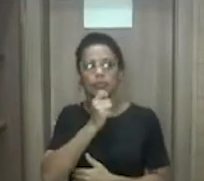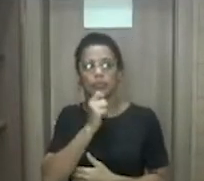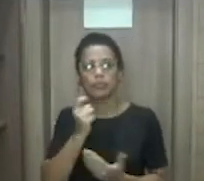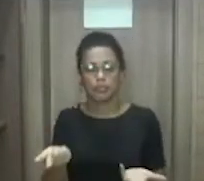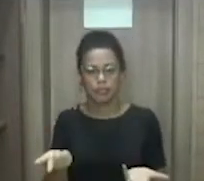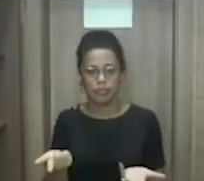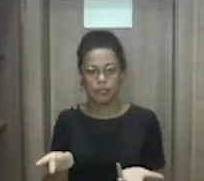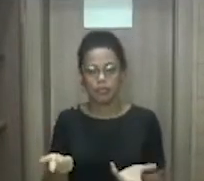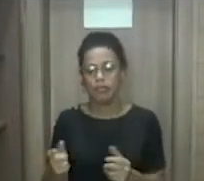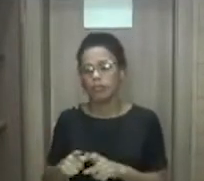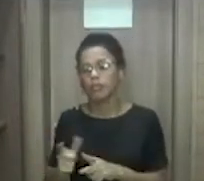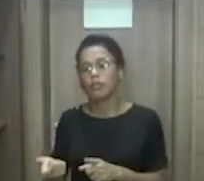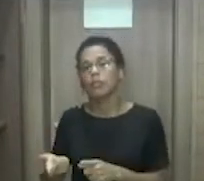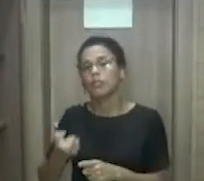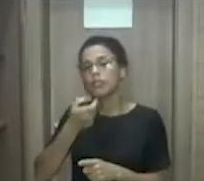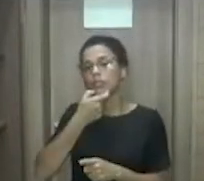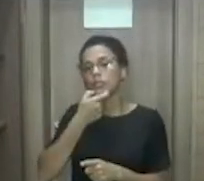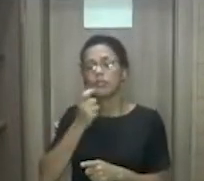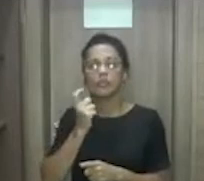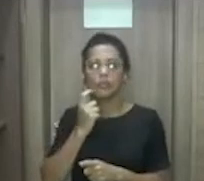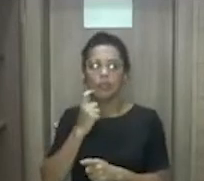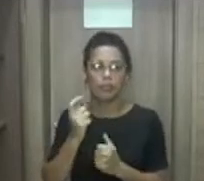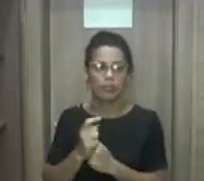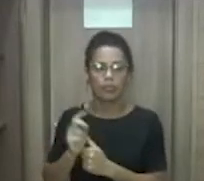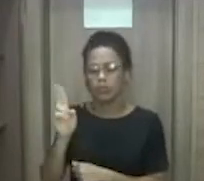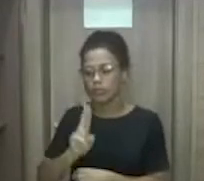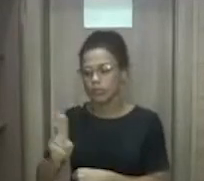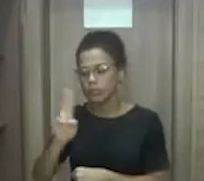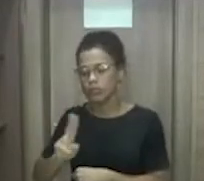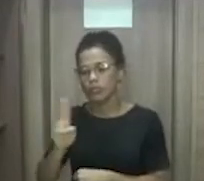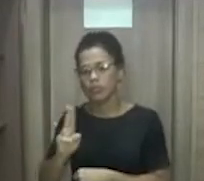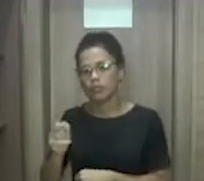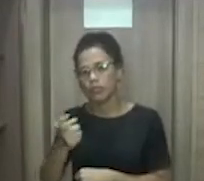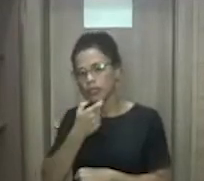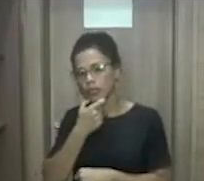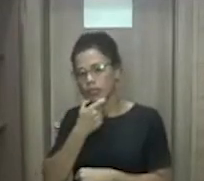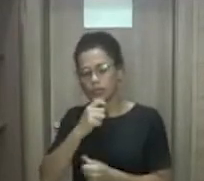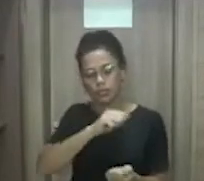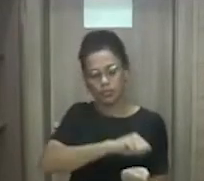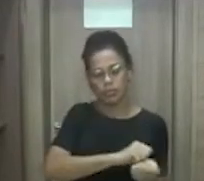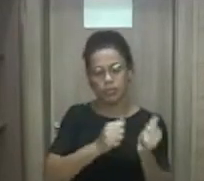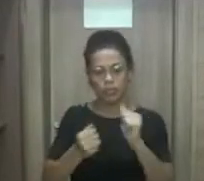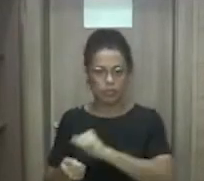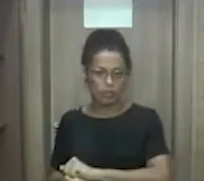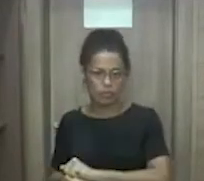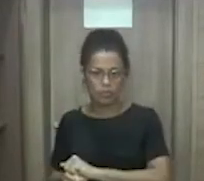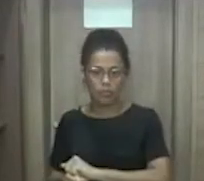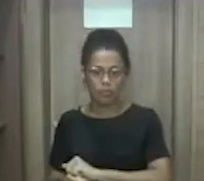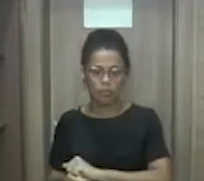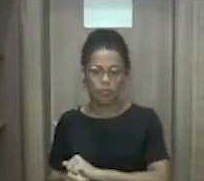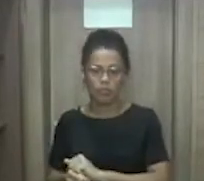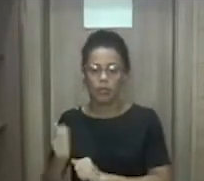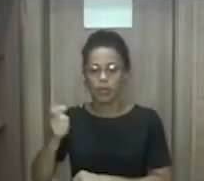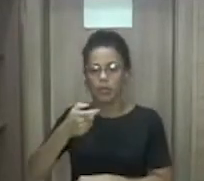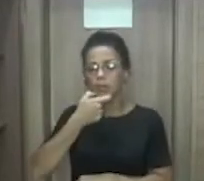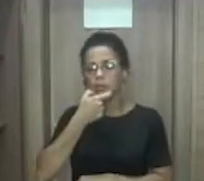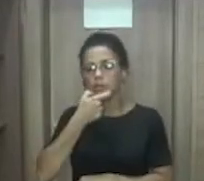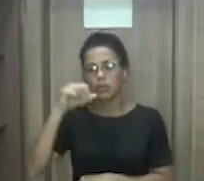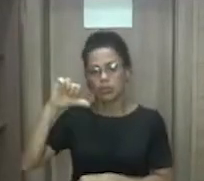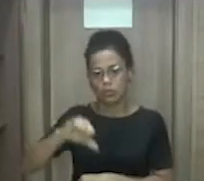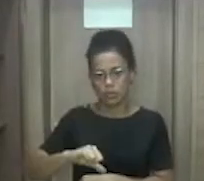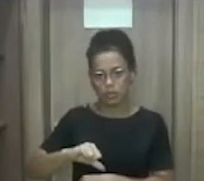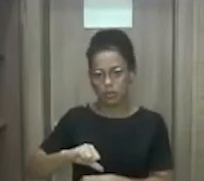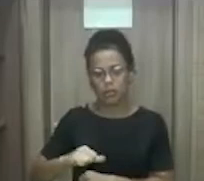aquele aparelho dentário ali, que às vezes quando ele utiliza a prótese, ele não se adapta. Então não é que a prótese está ruim, uma coisa que tem que ser clara,